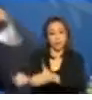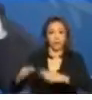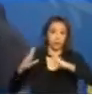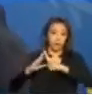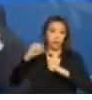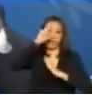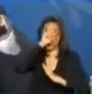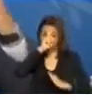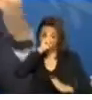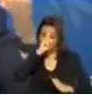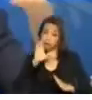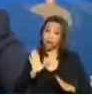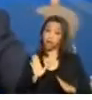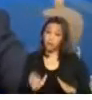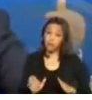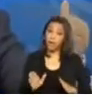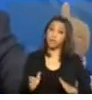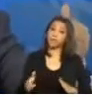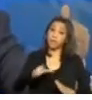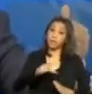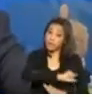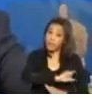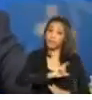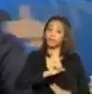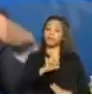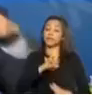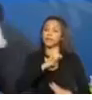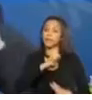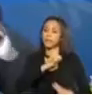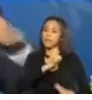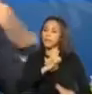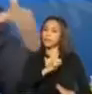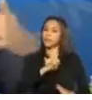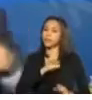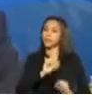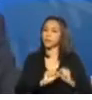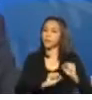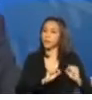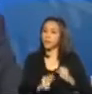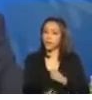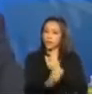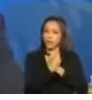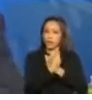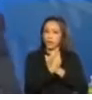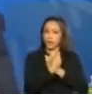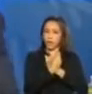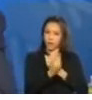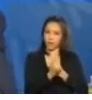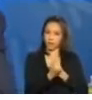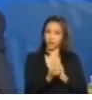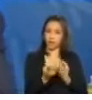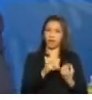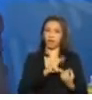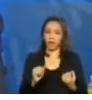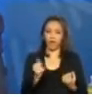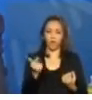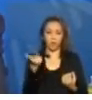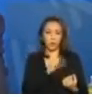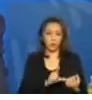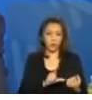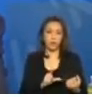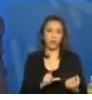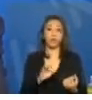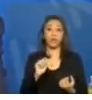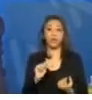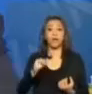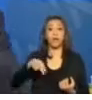aí construindo aquela base imunológica, a base de anticorpos que a sociedade tem que ter para que a doença entre